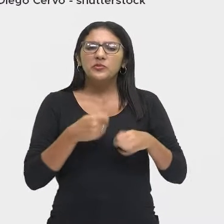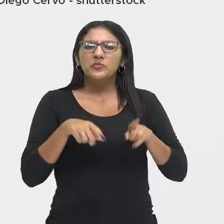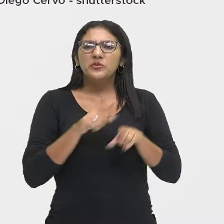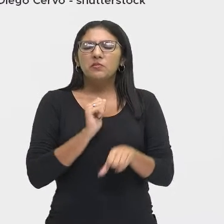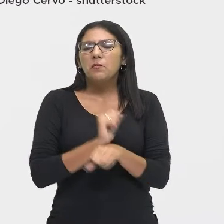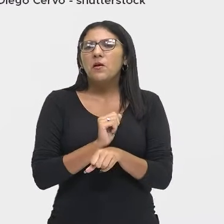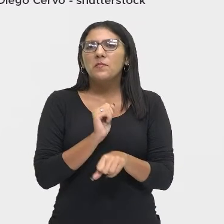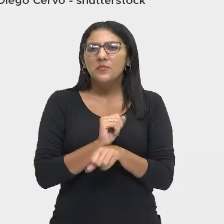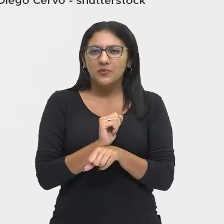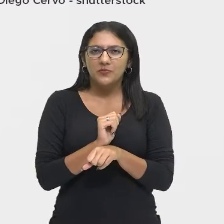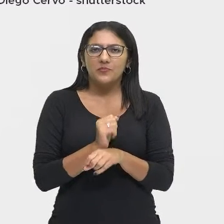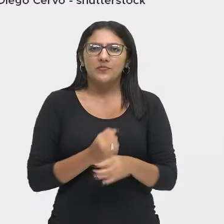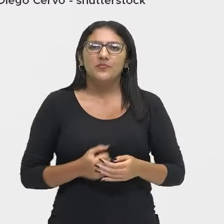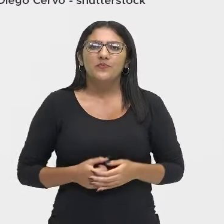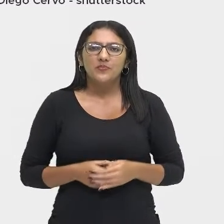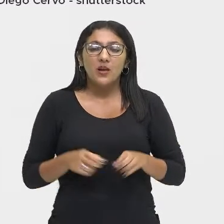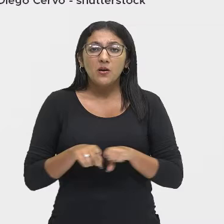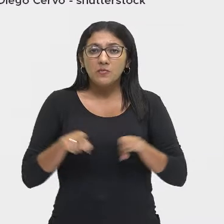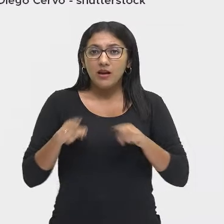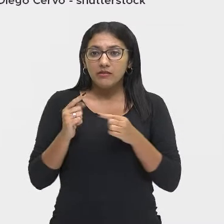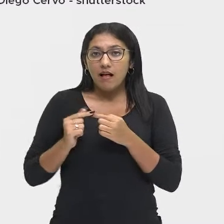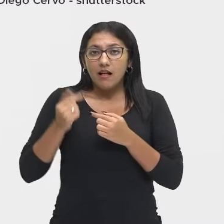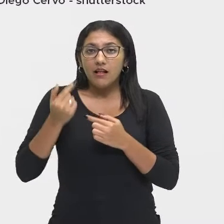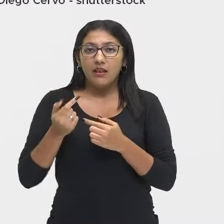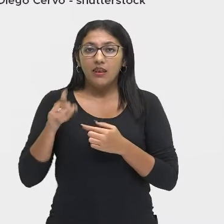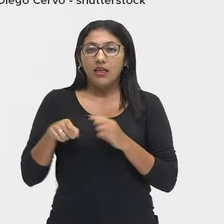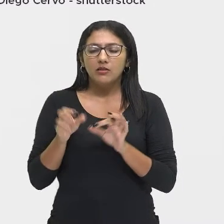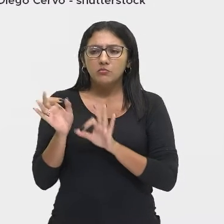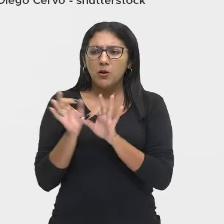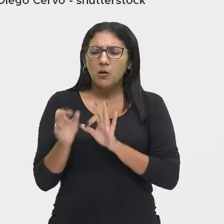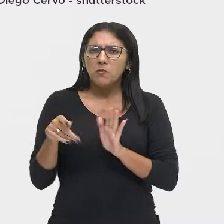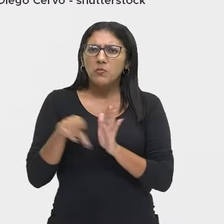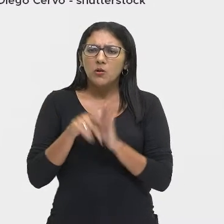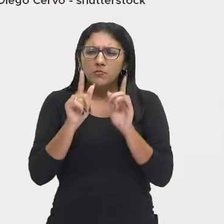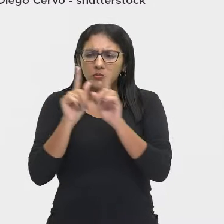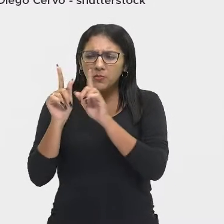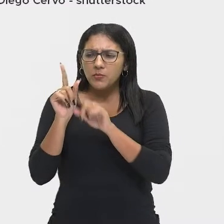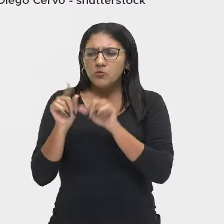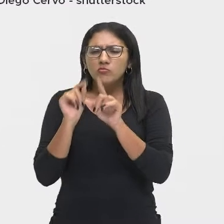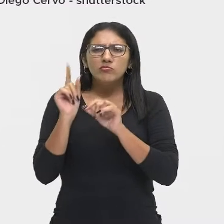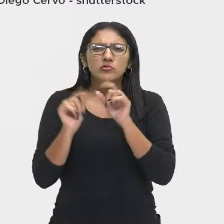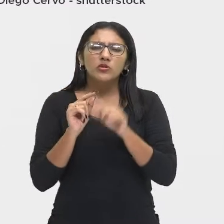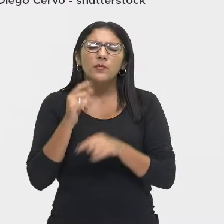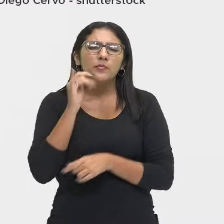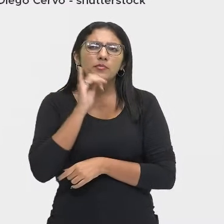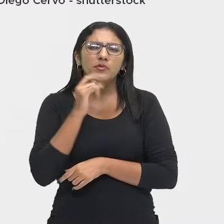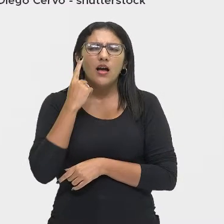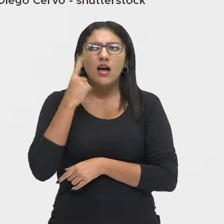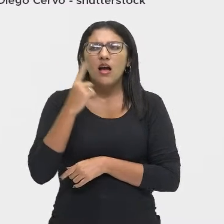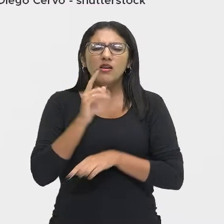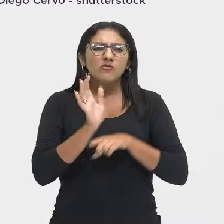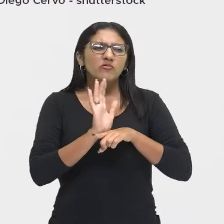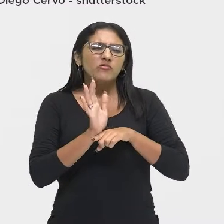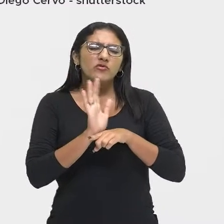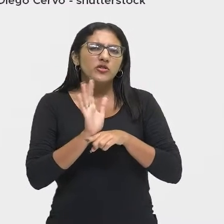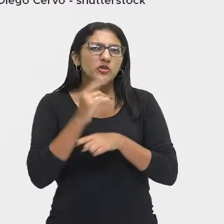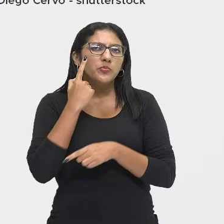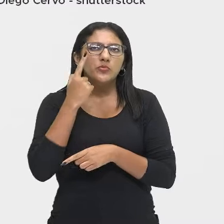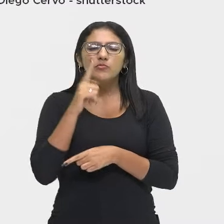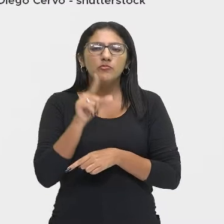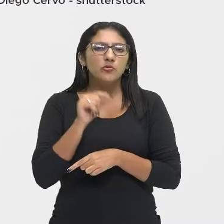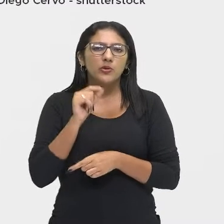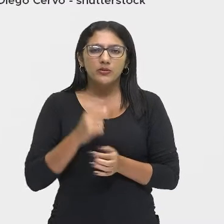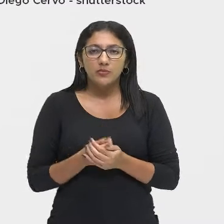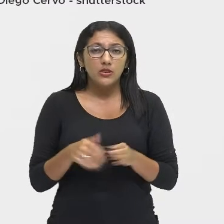Mas, além dessa programação que ele pode fazer a qualquer momento, né? Hoje eu quero assistir um filme. Ele também